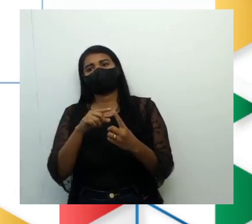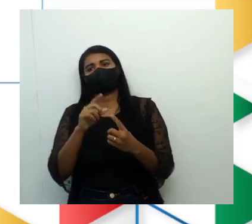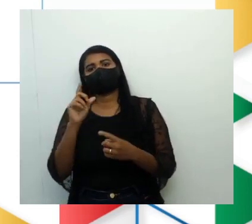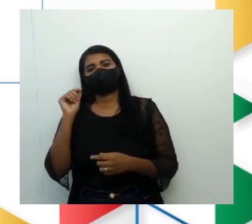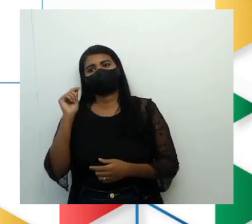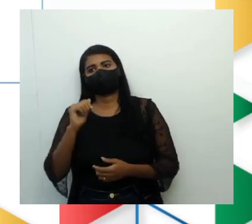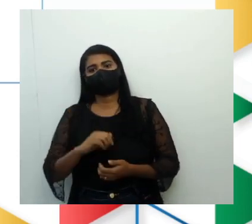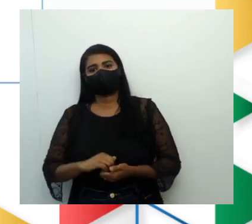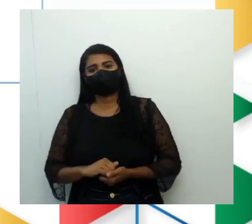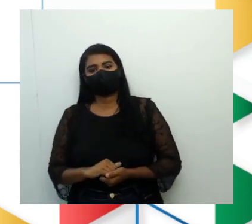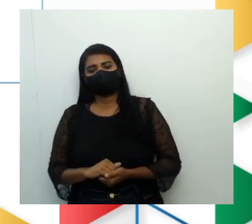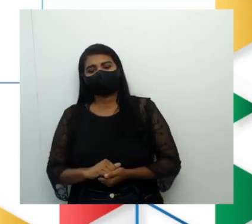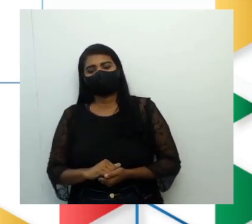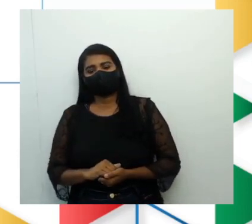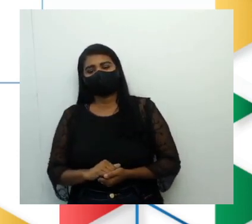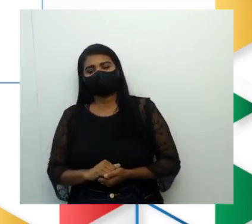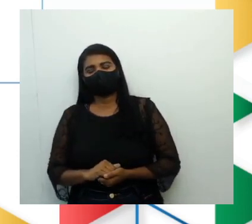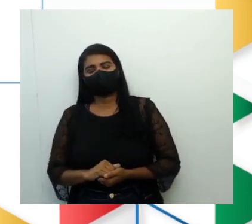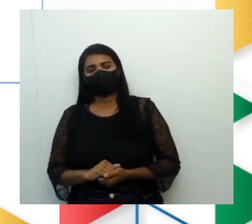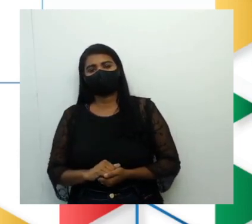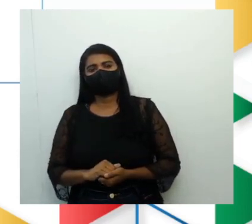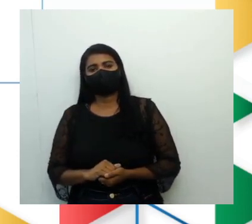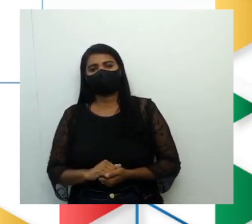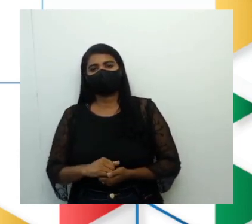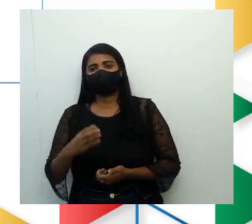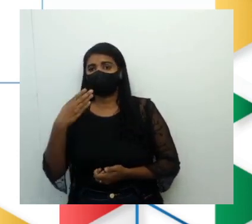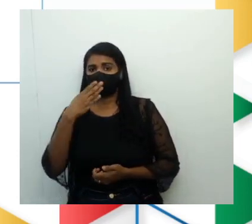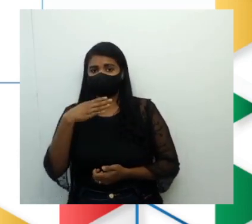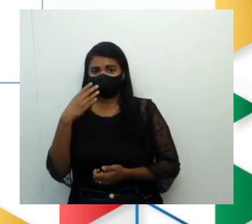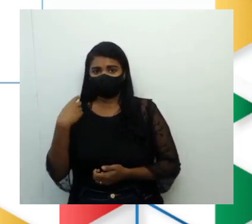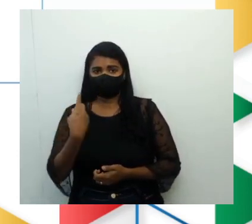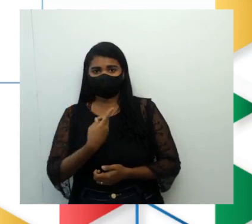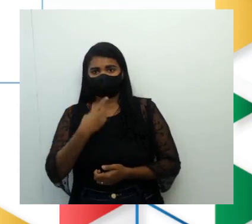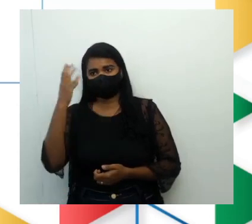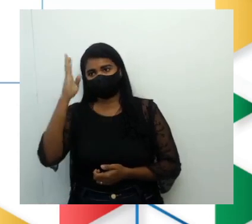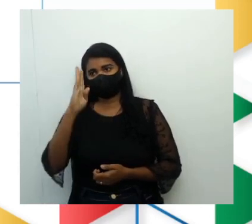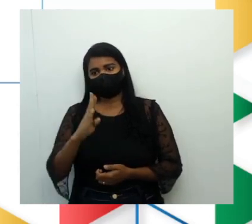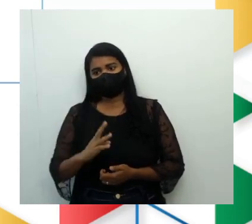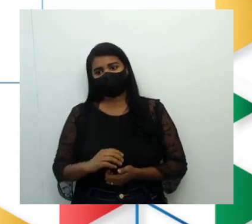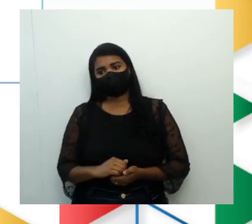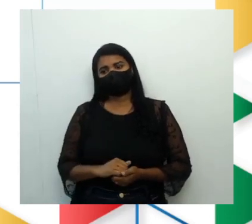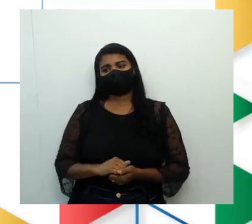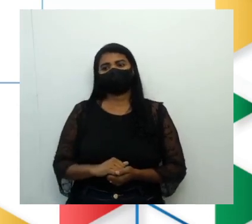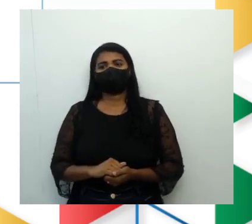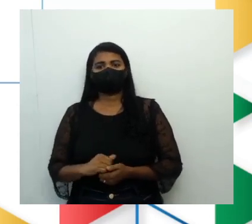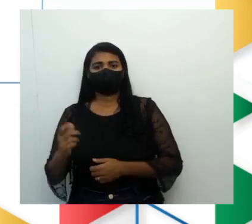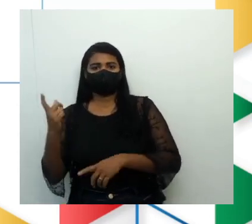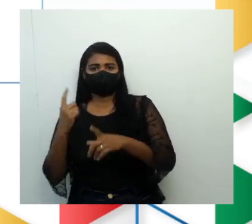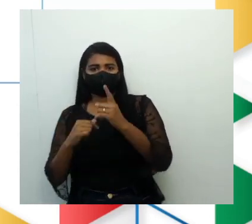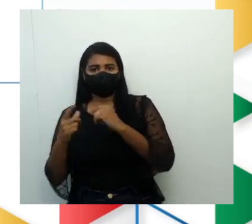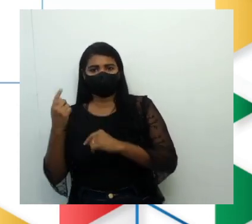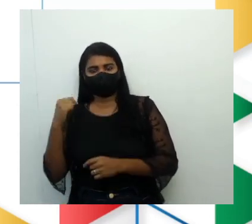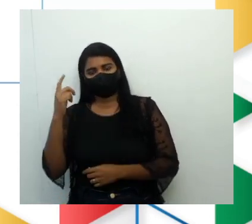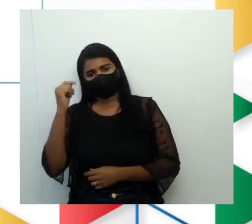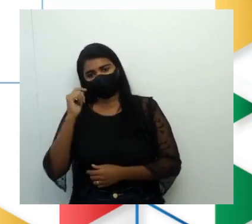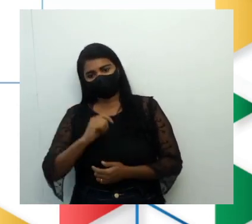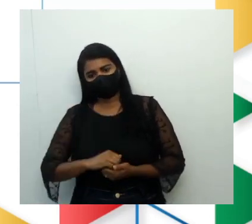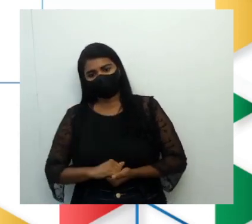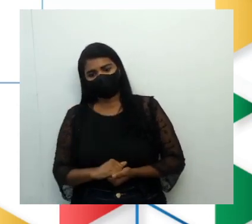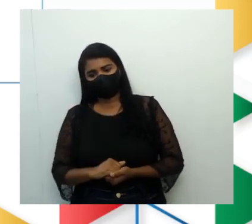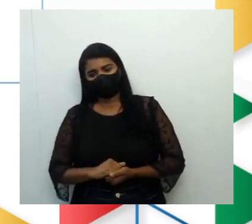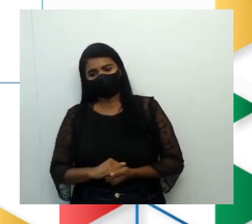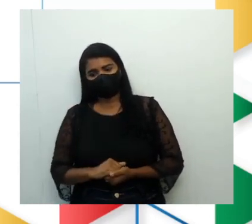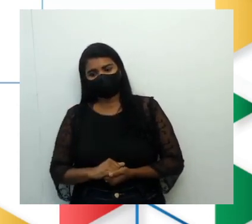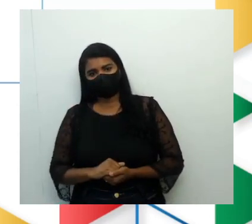caro. Portugal lucrou muito com a nossa cana-de-açúcar, com o nosso açúcar brasileiro. O capital, din-din, meus amores,